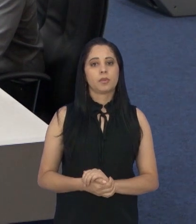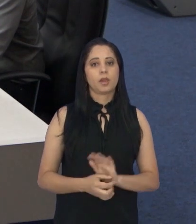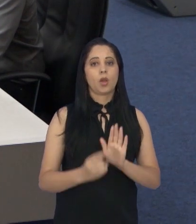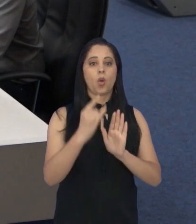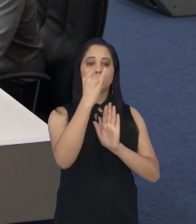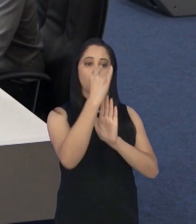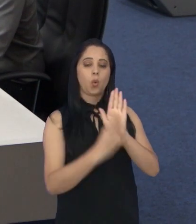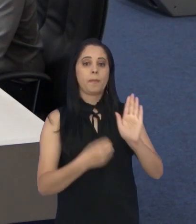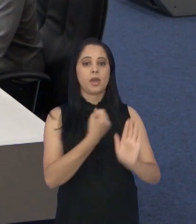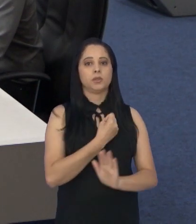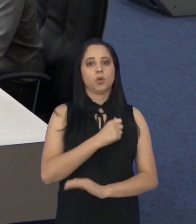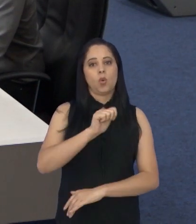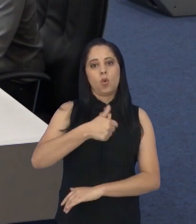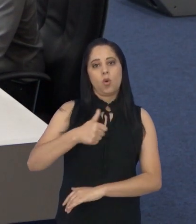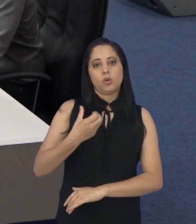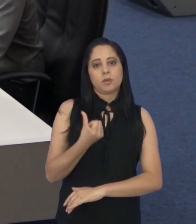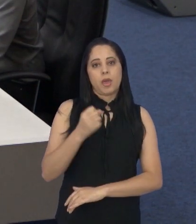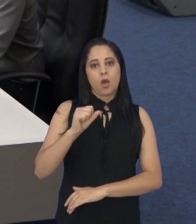Processo número